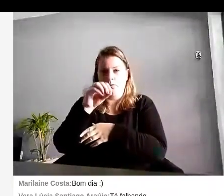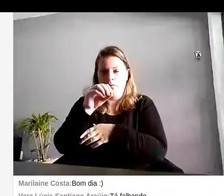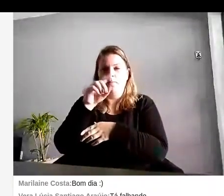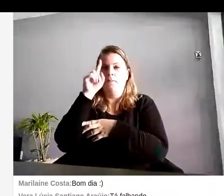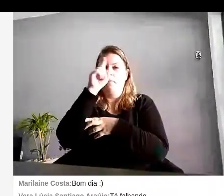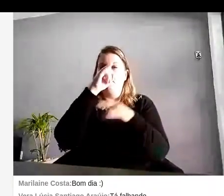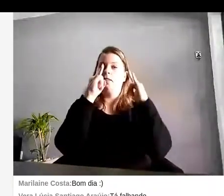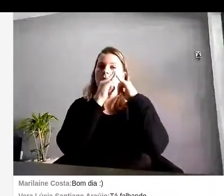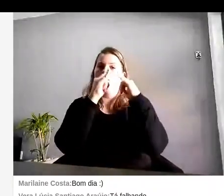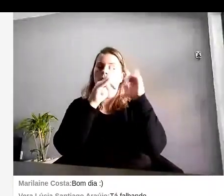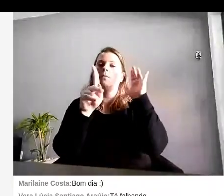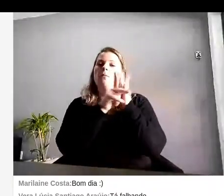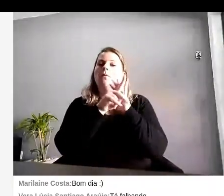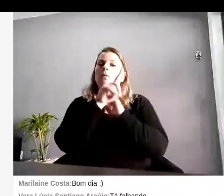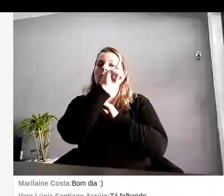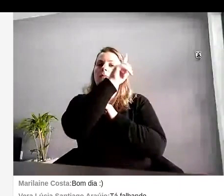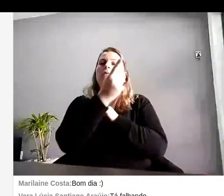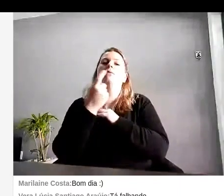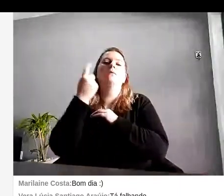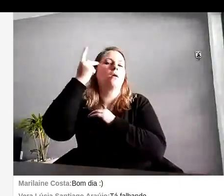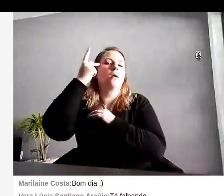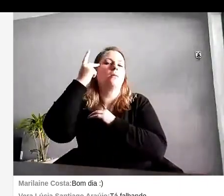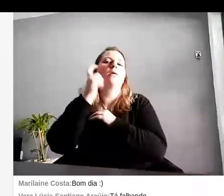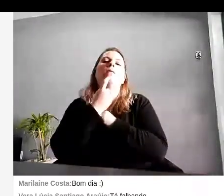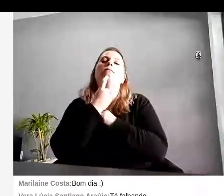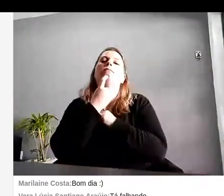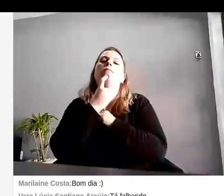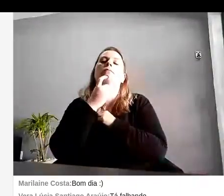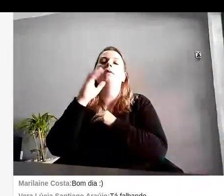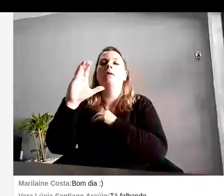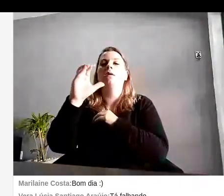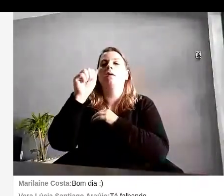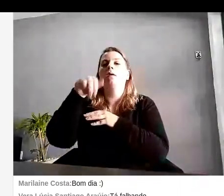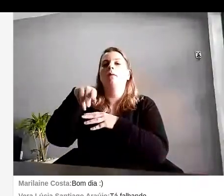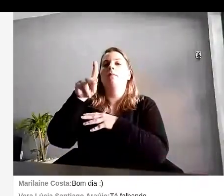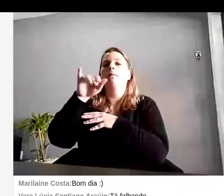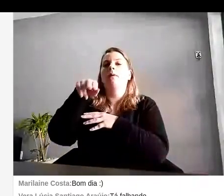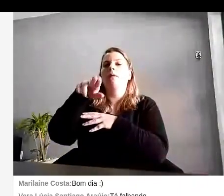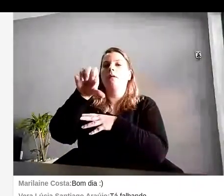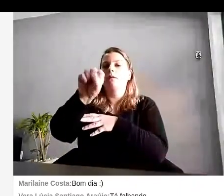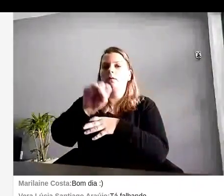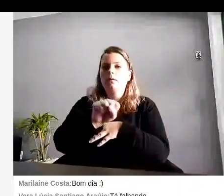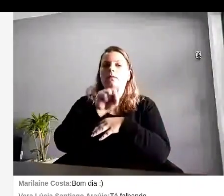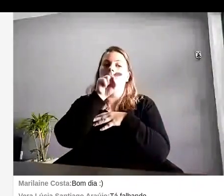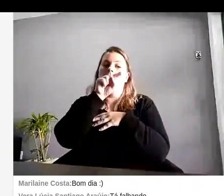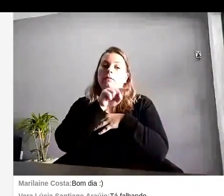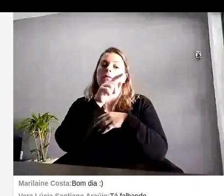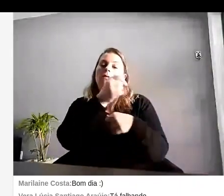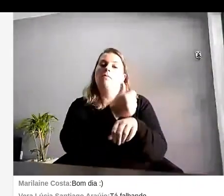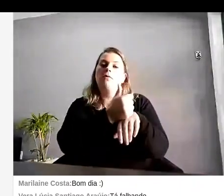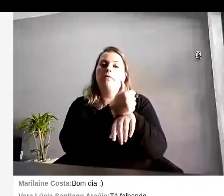Campinas, ela descrevia os filmes, pausava em alguns momentos para